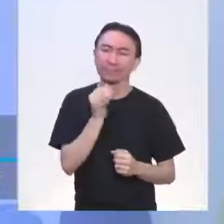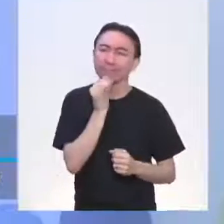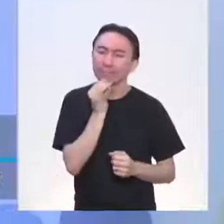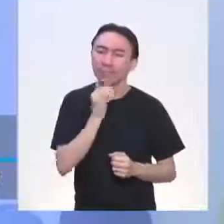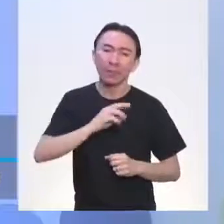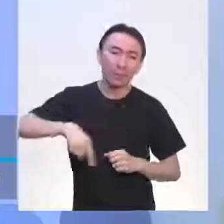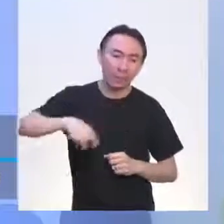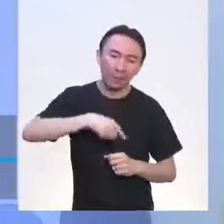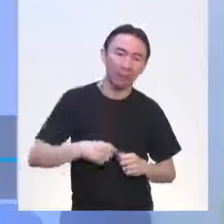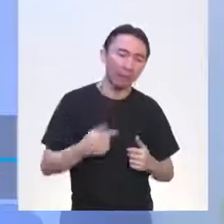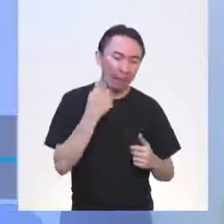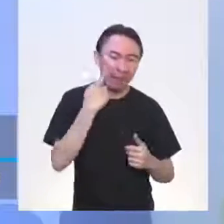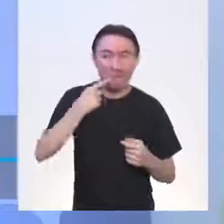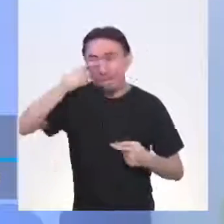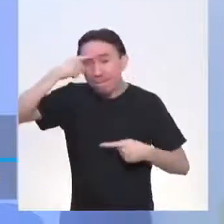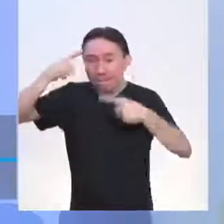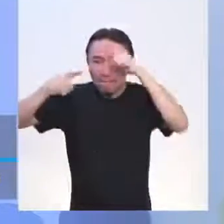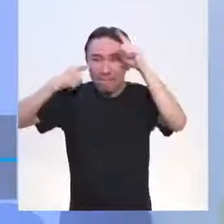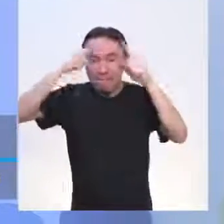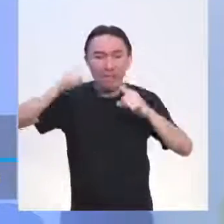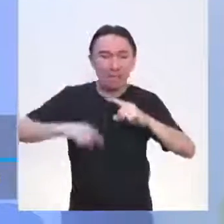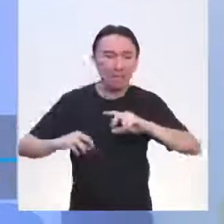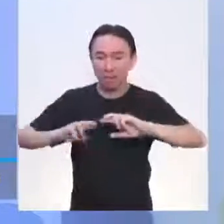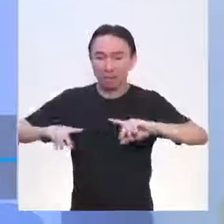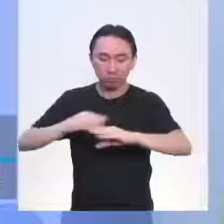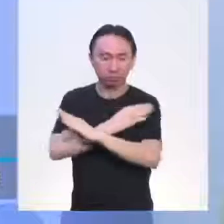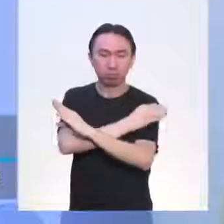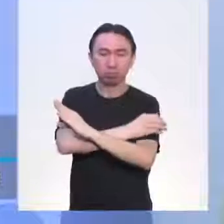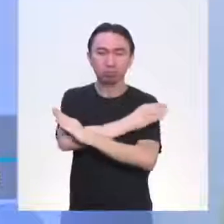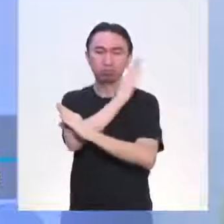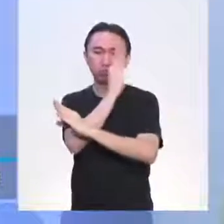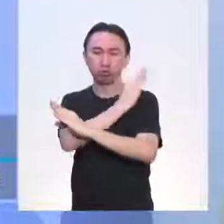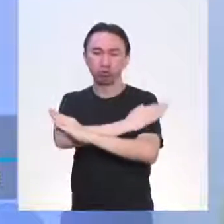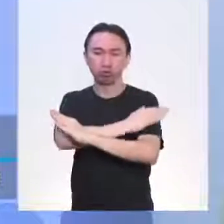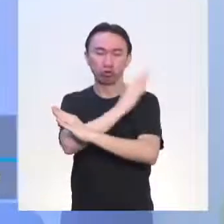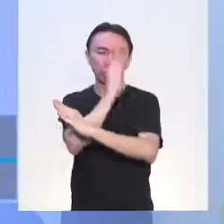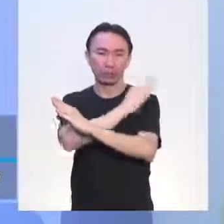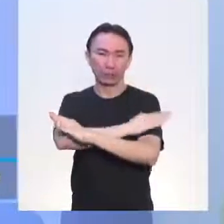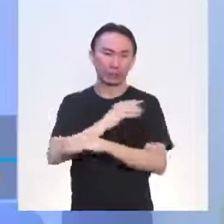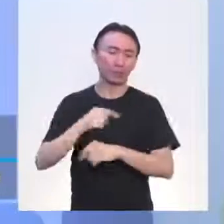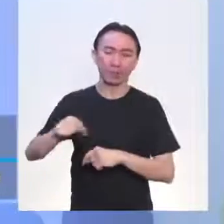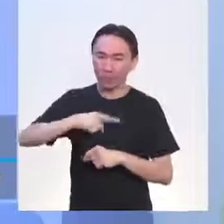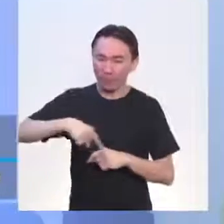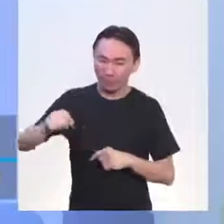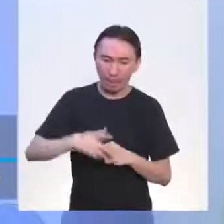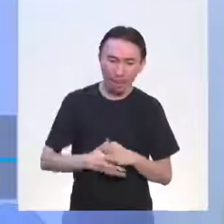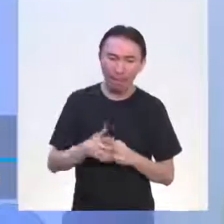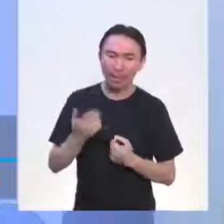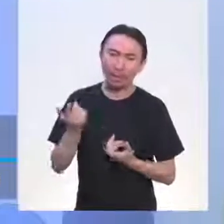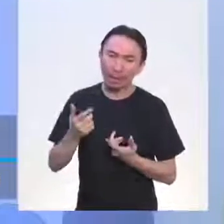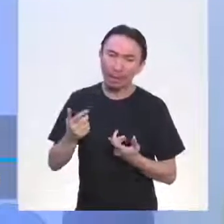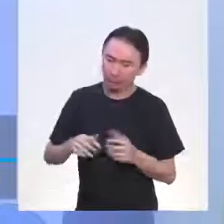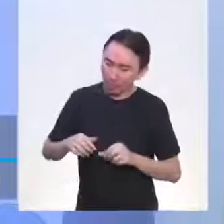máquinas simples, íamos melhorando, e à medida que fomos melhorando e passando para os nossos